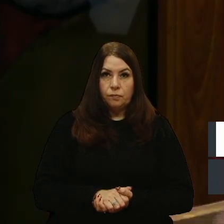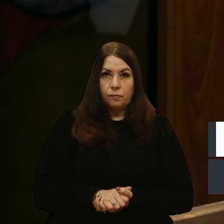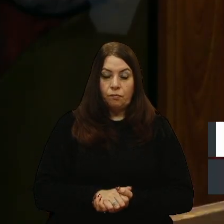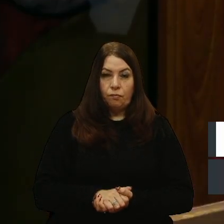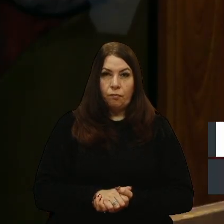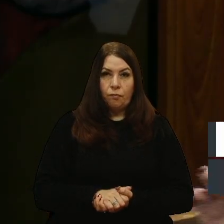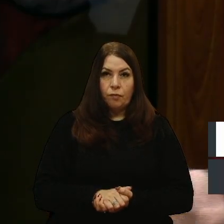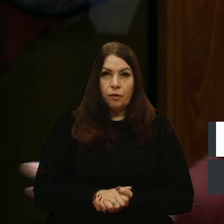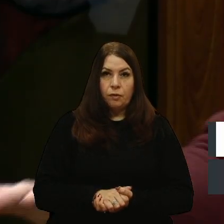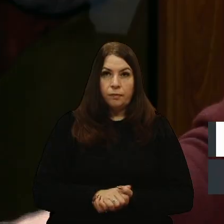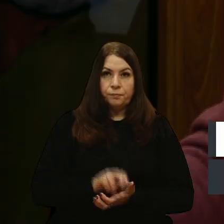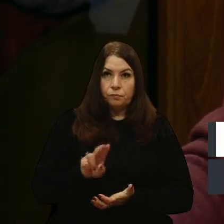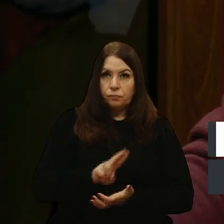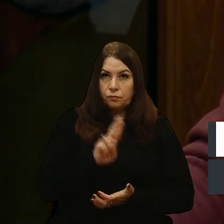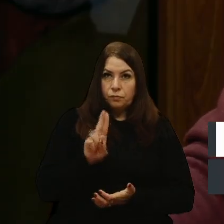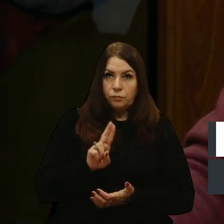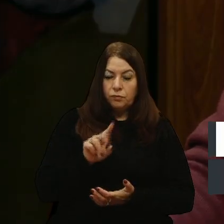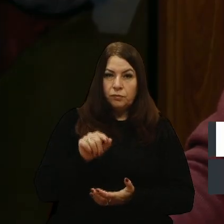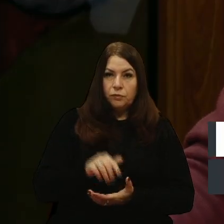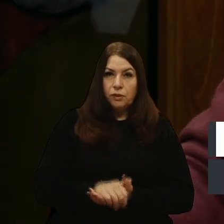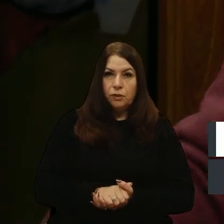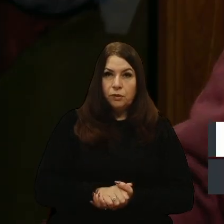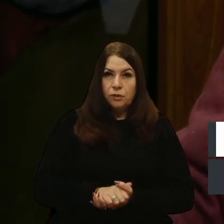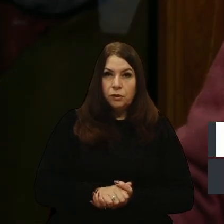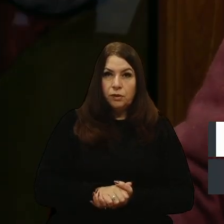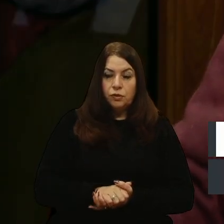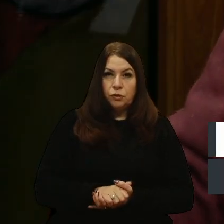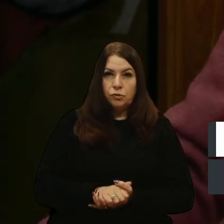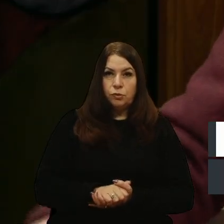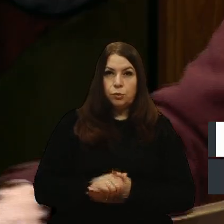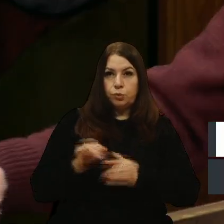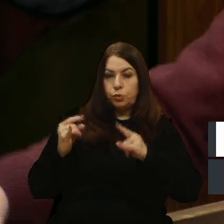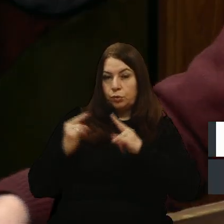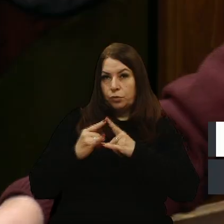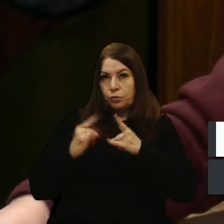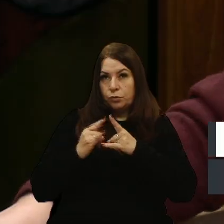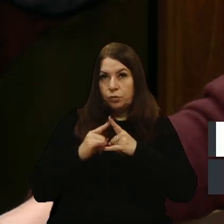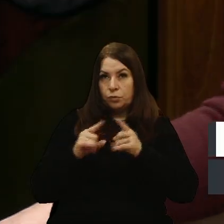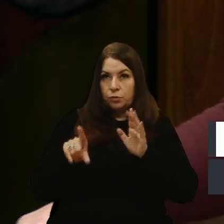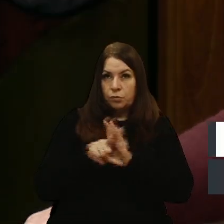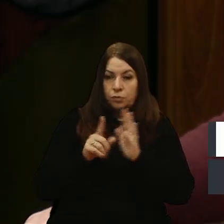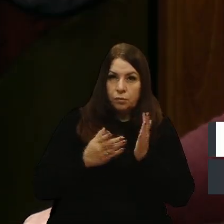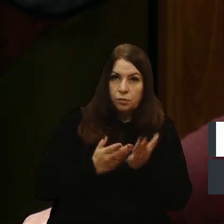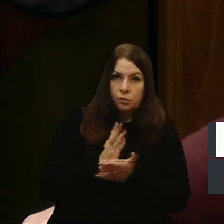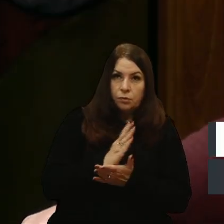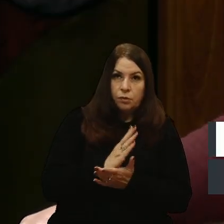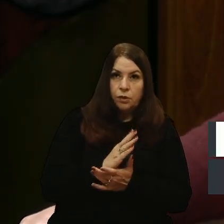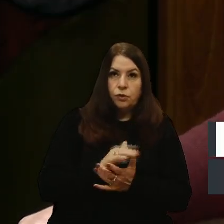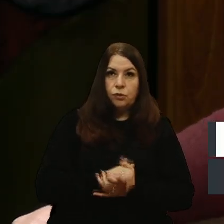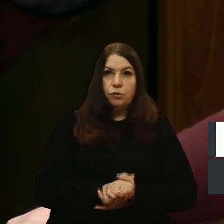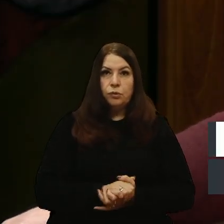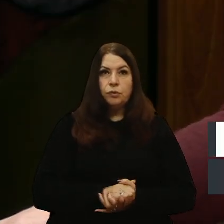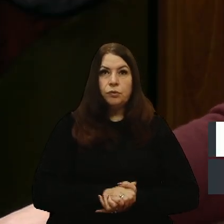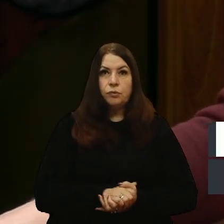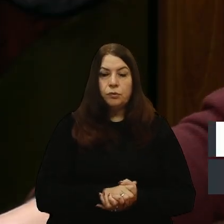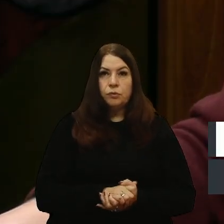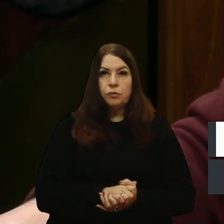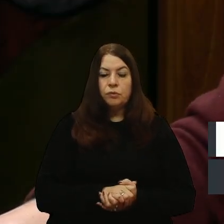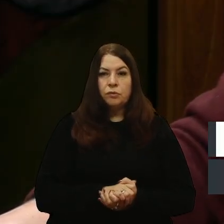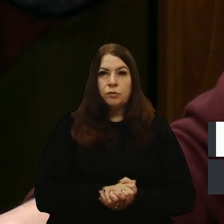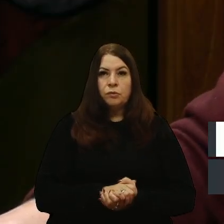Está sendo usado este instituto, até por uma lei que nós aprovamos aqui nesta casa,